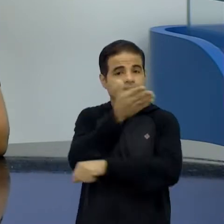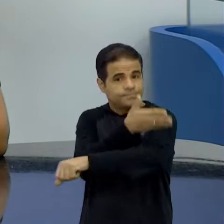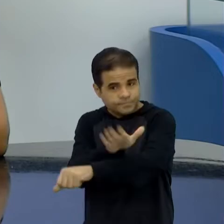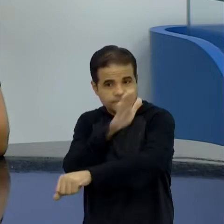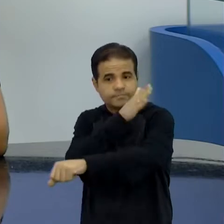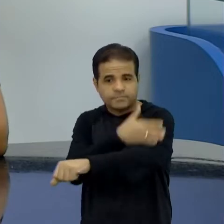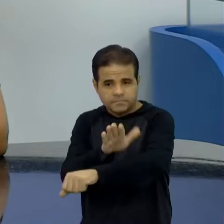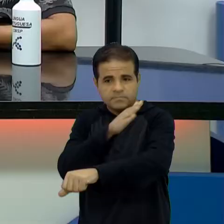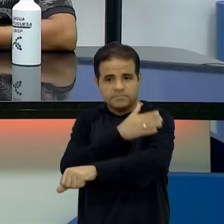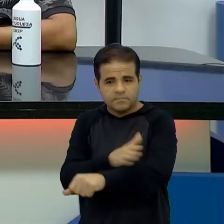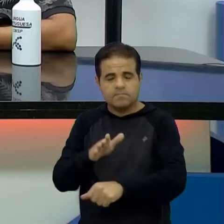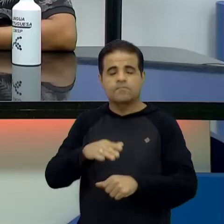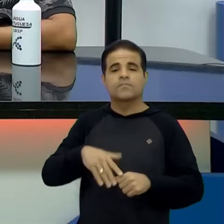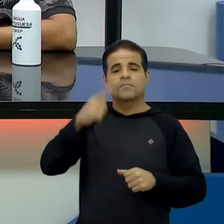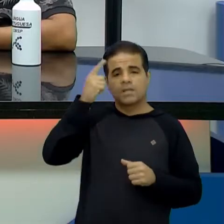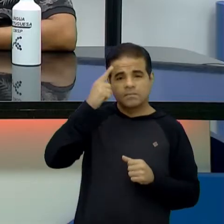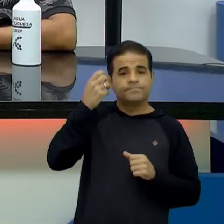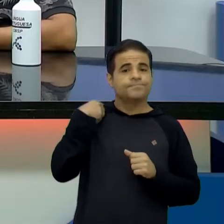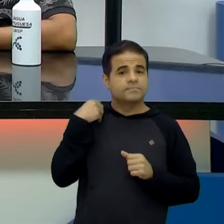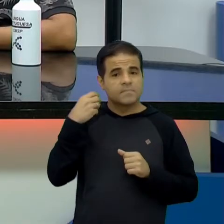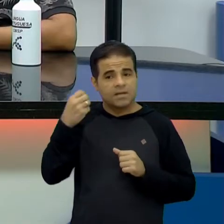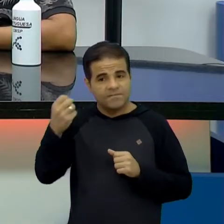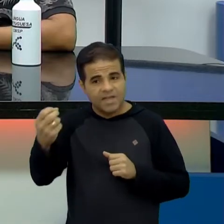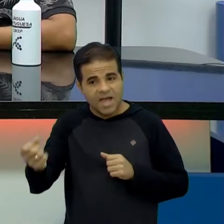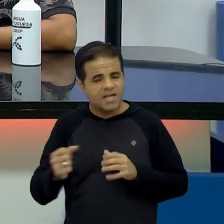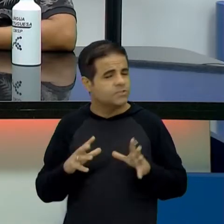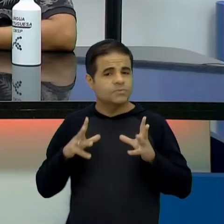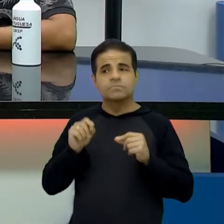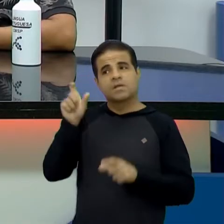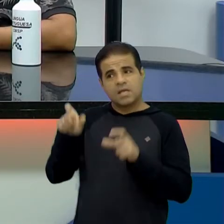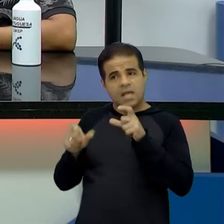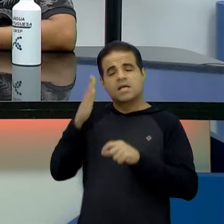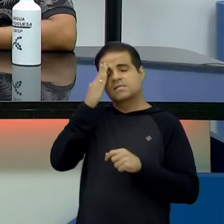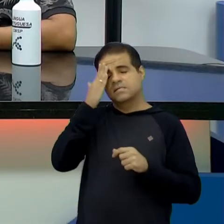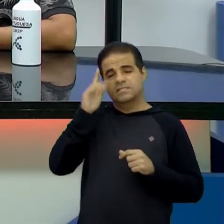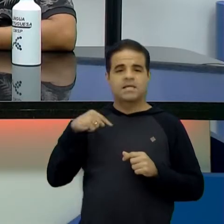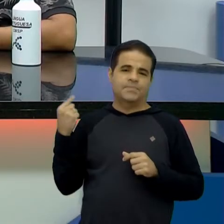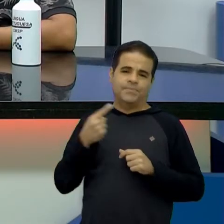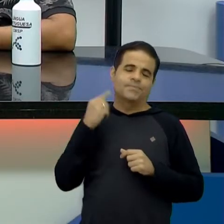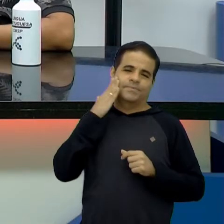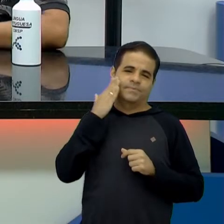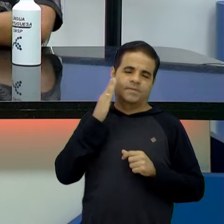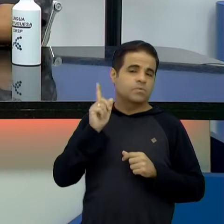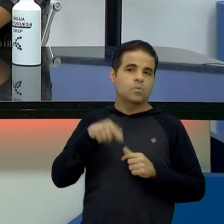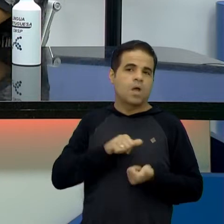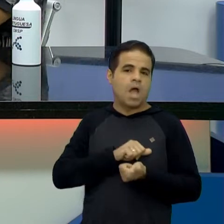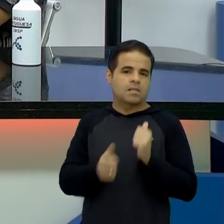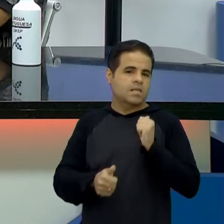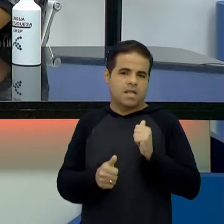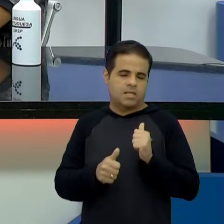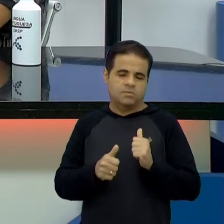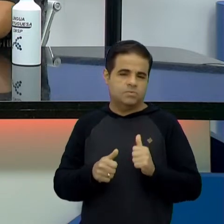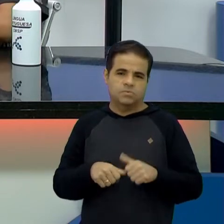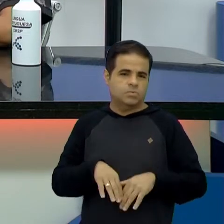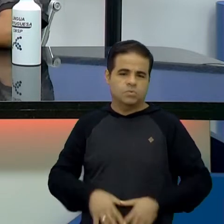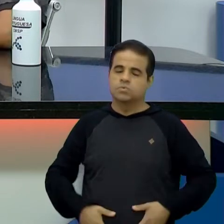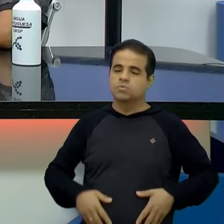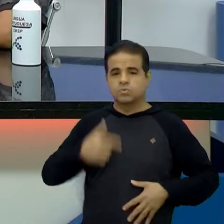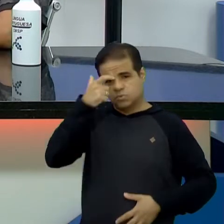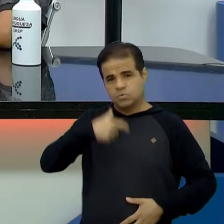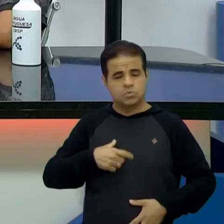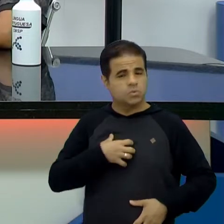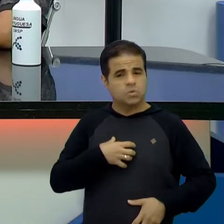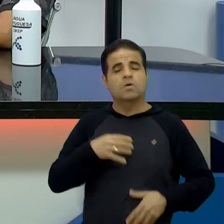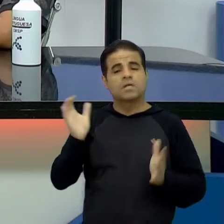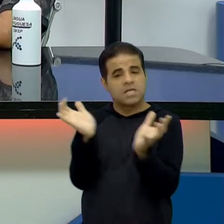treino, estrutura para equipe. Viagens, né? E porque todas essas eles coisas. sabem disso, não é o atleta por si só, ele tem